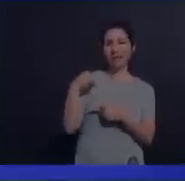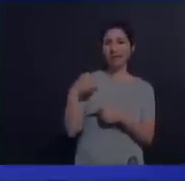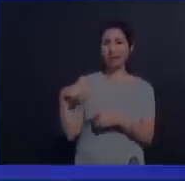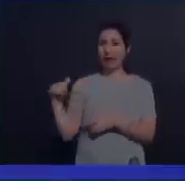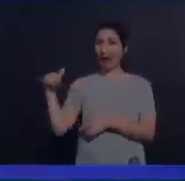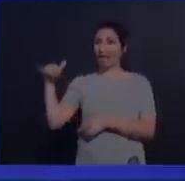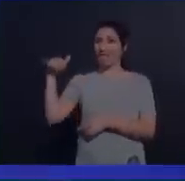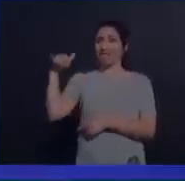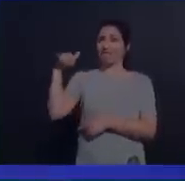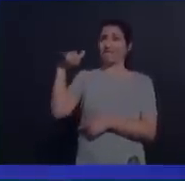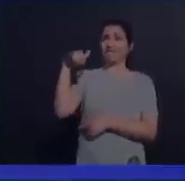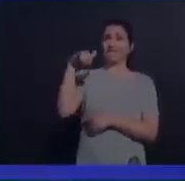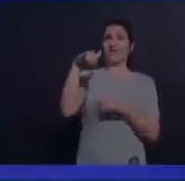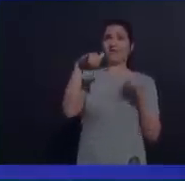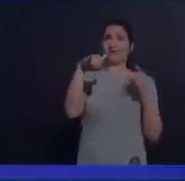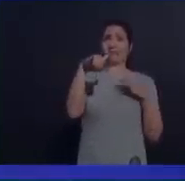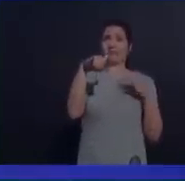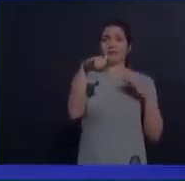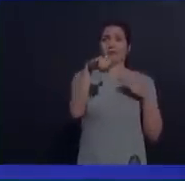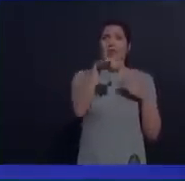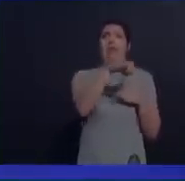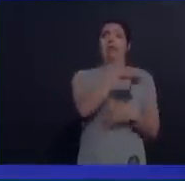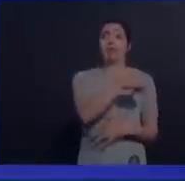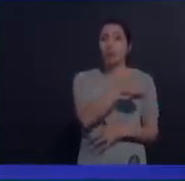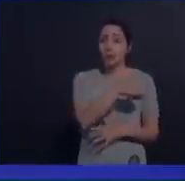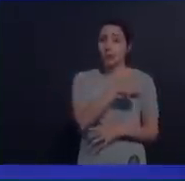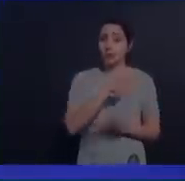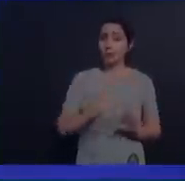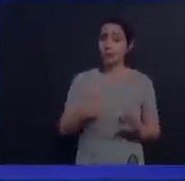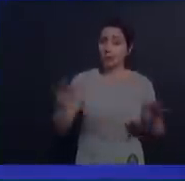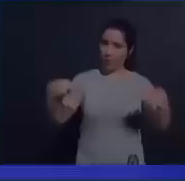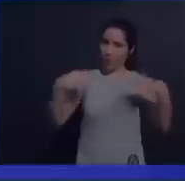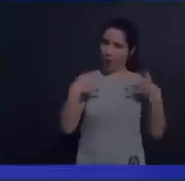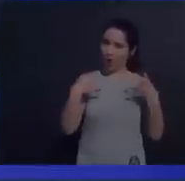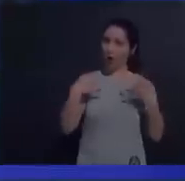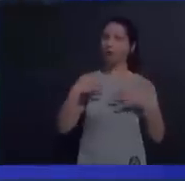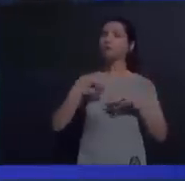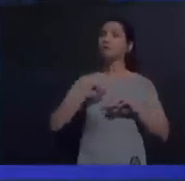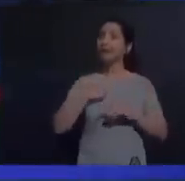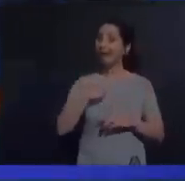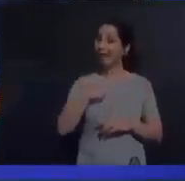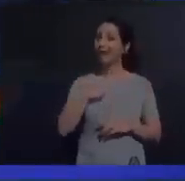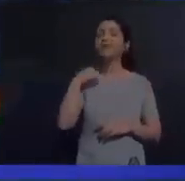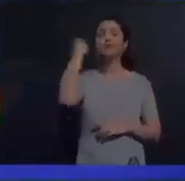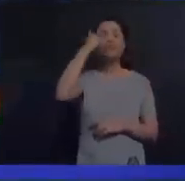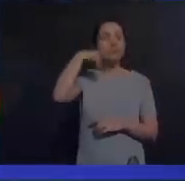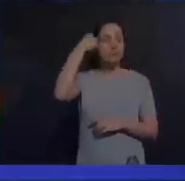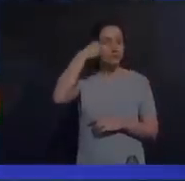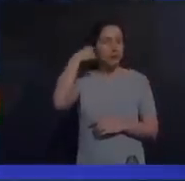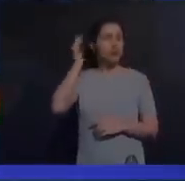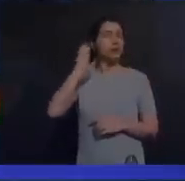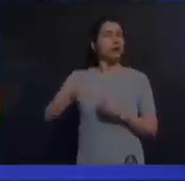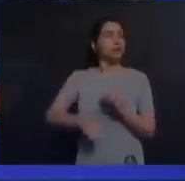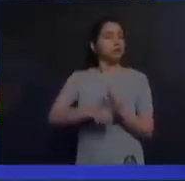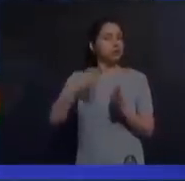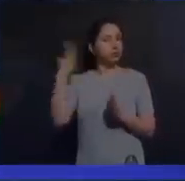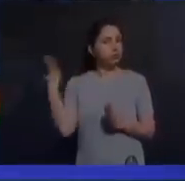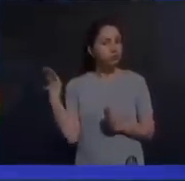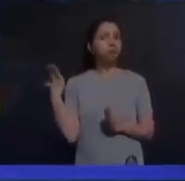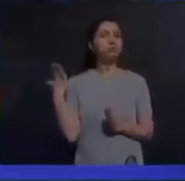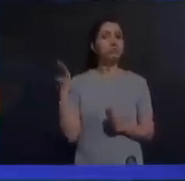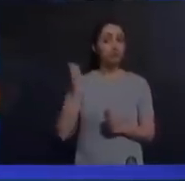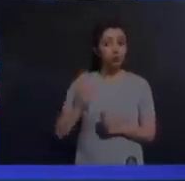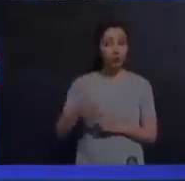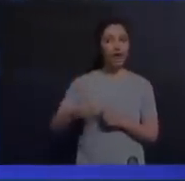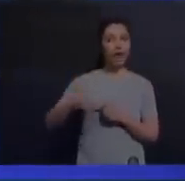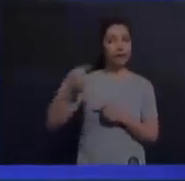pessoa, vocês estão olhando para uma pessoa aqui, que ela pode pregar o que ela está falando aqui na frente. Essa